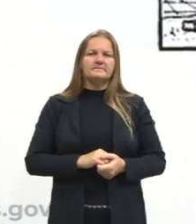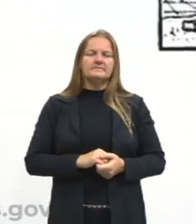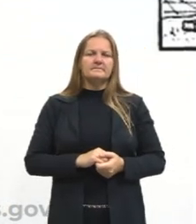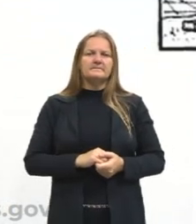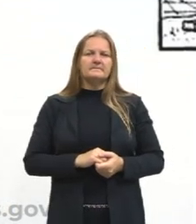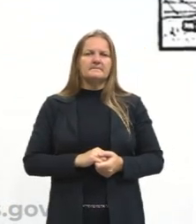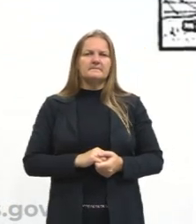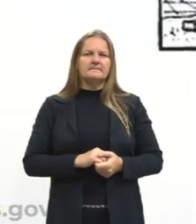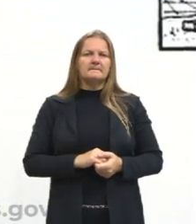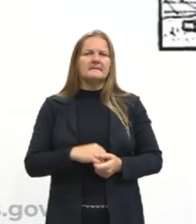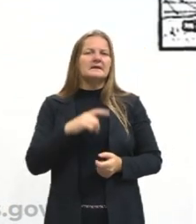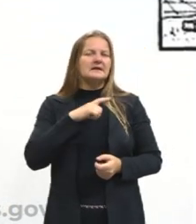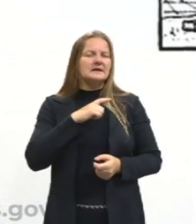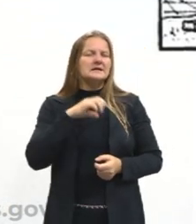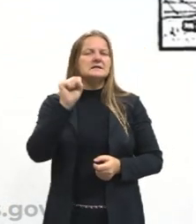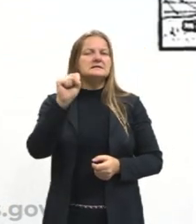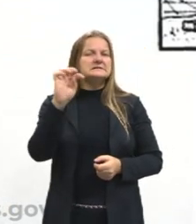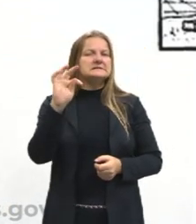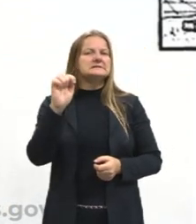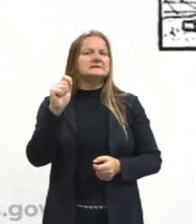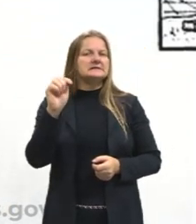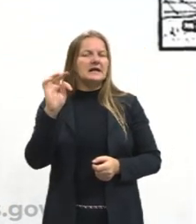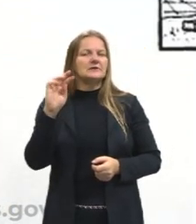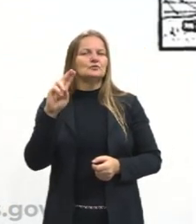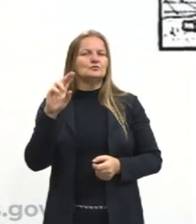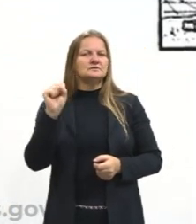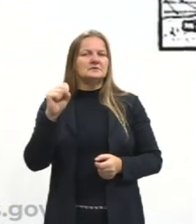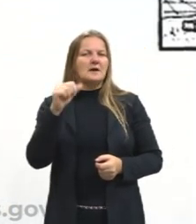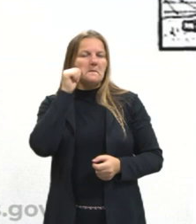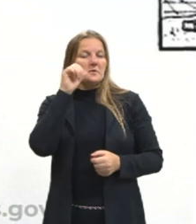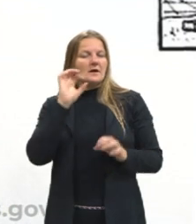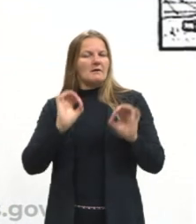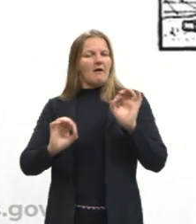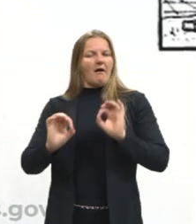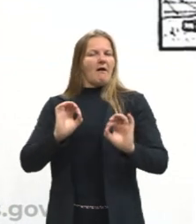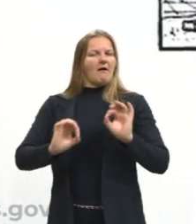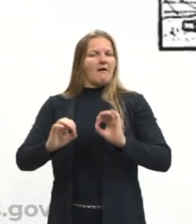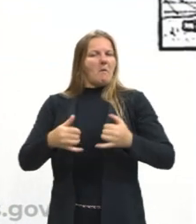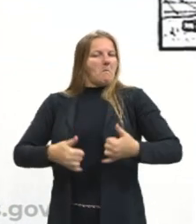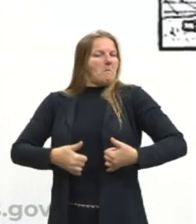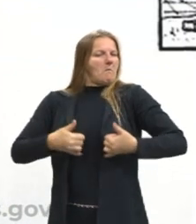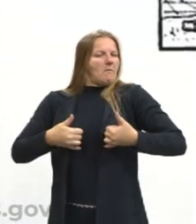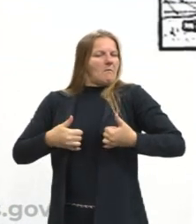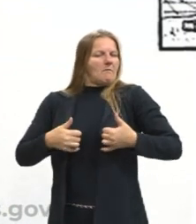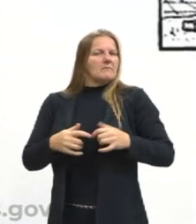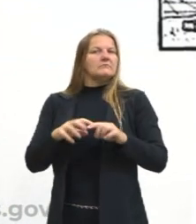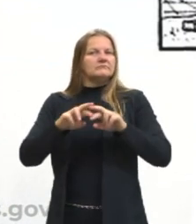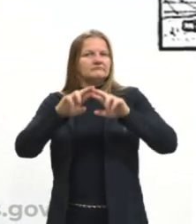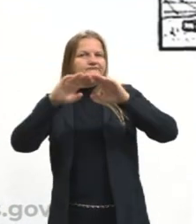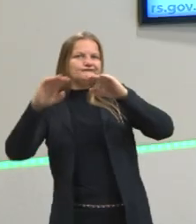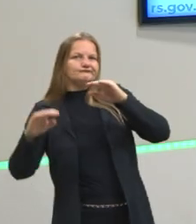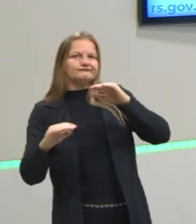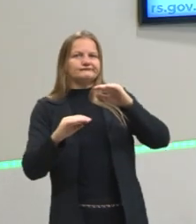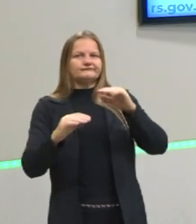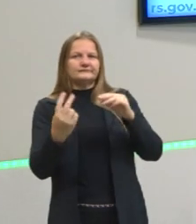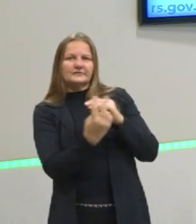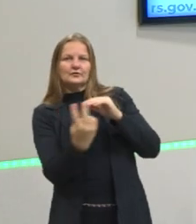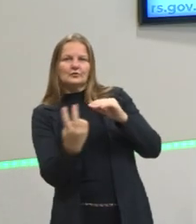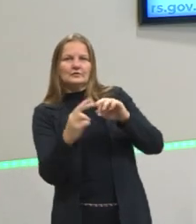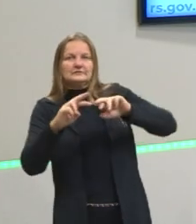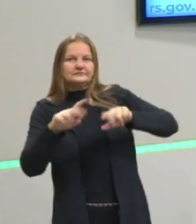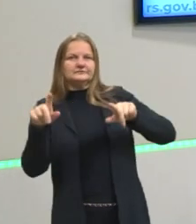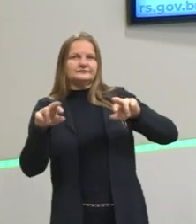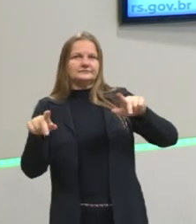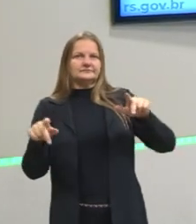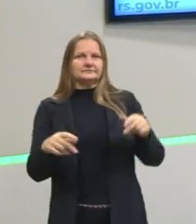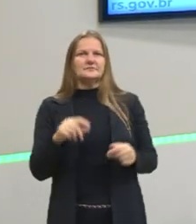E outra ele status então outra um status dessa mulher vamos ver então agora